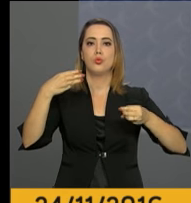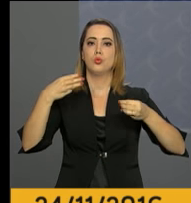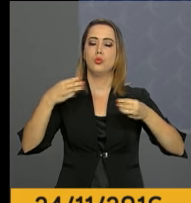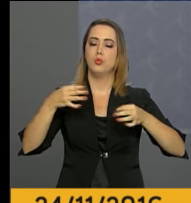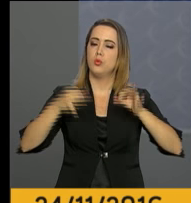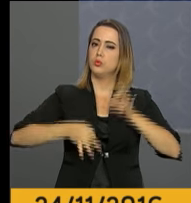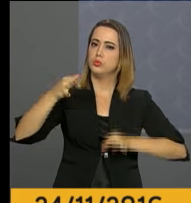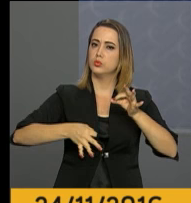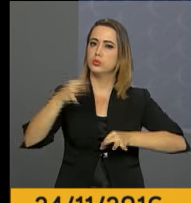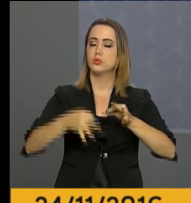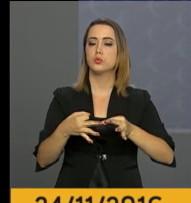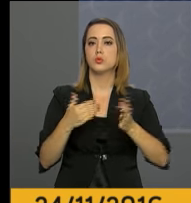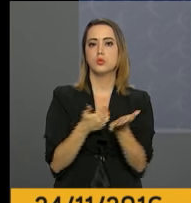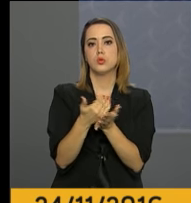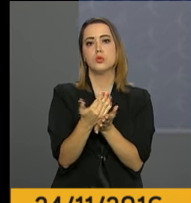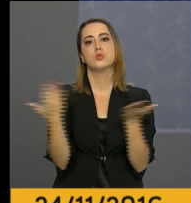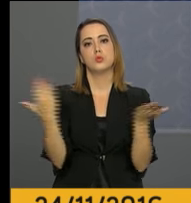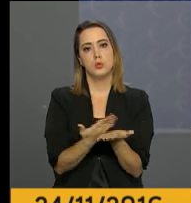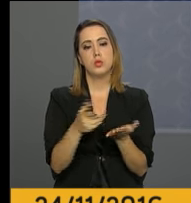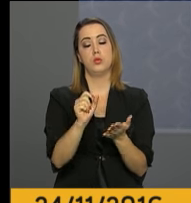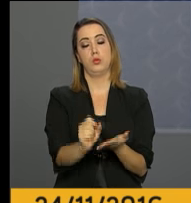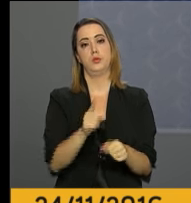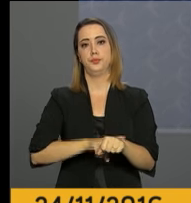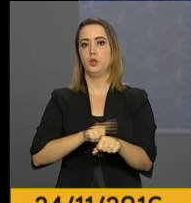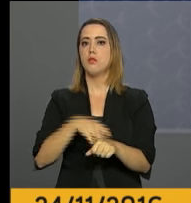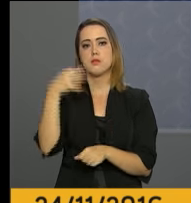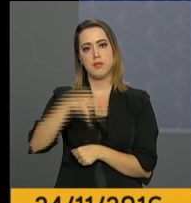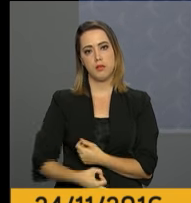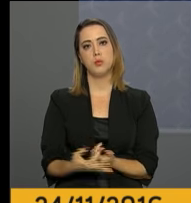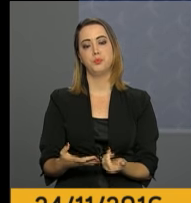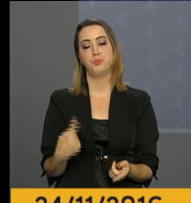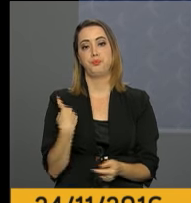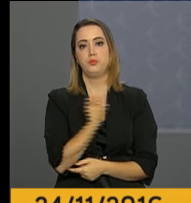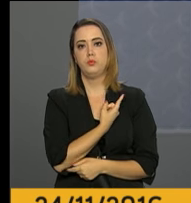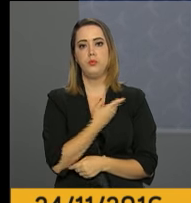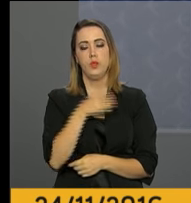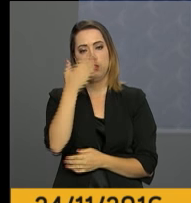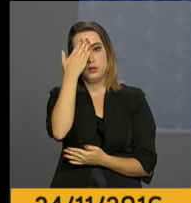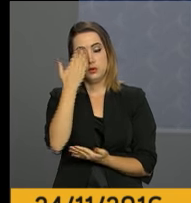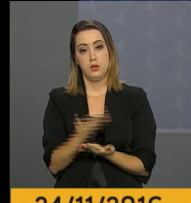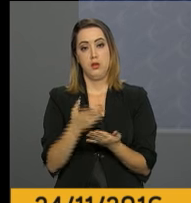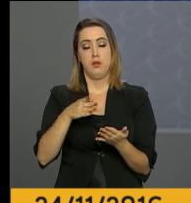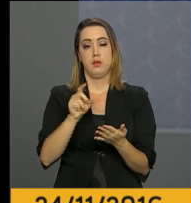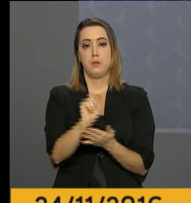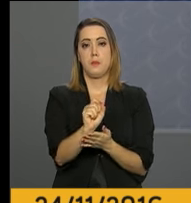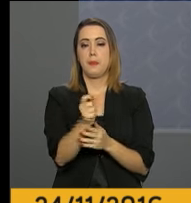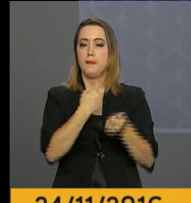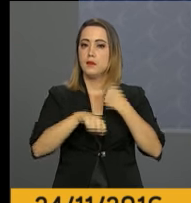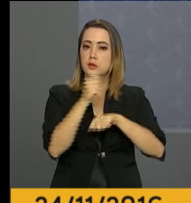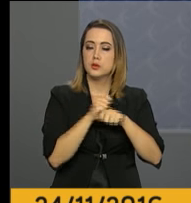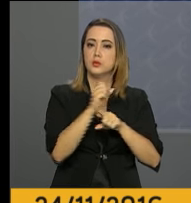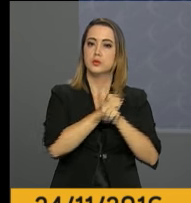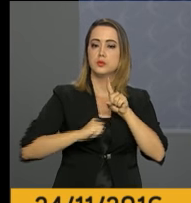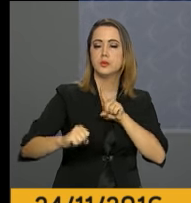demandas do nosso tempo Confirmo sua vocação para o enfrentamento das questões sociais e econômicas que a cada